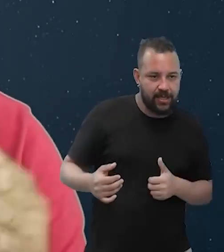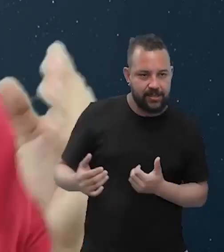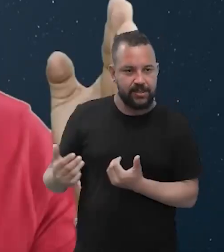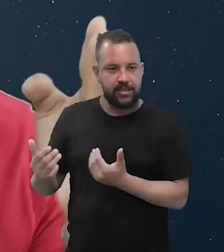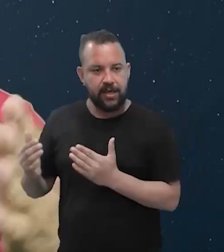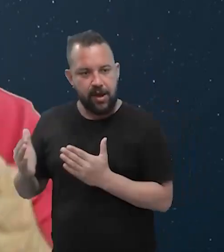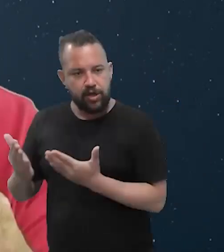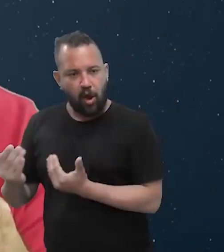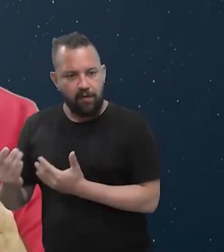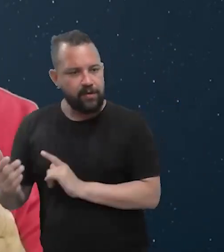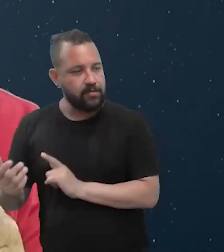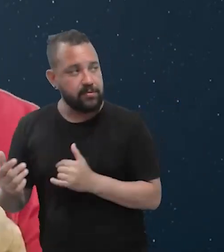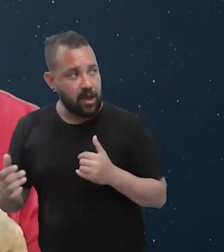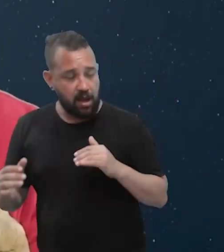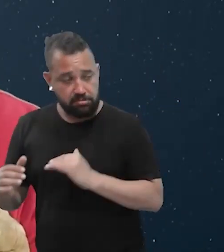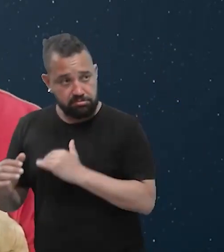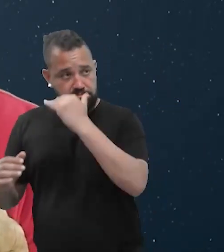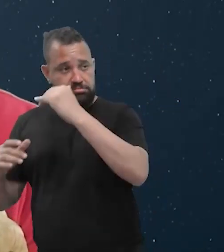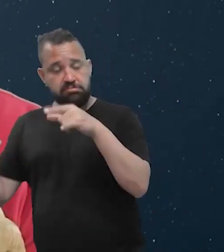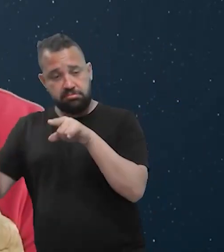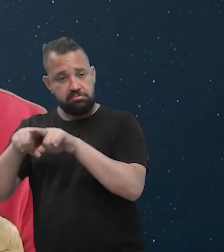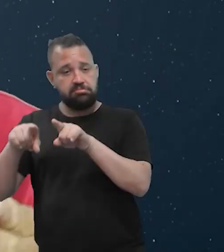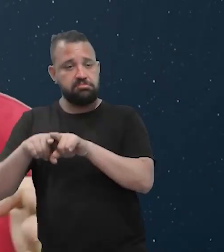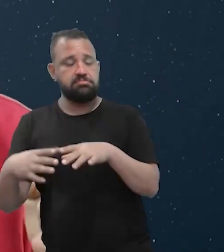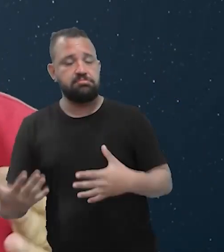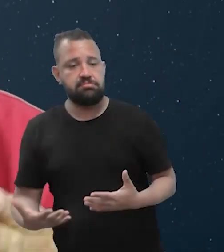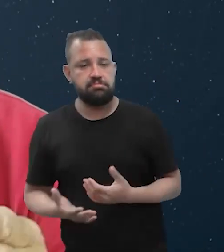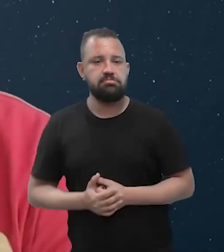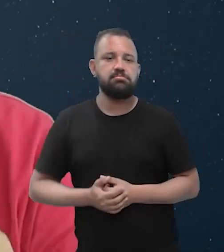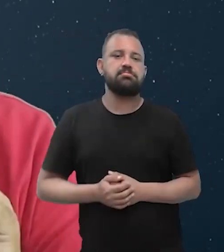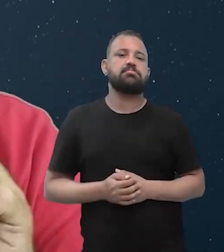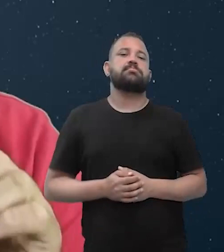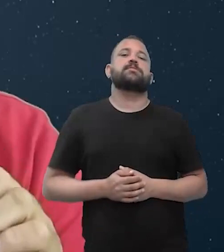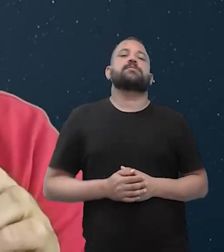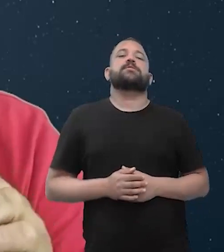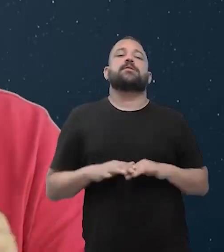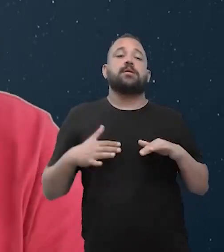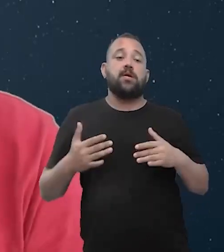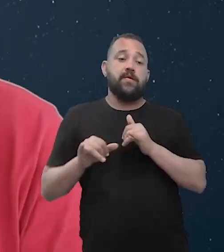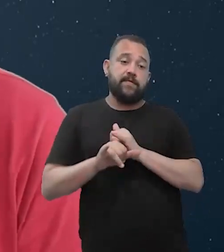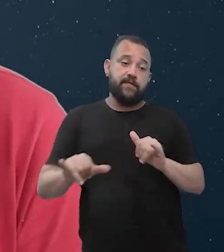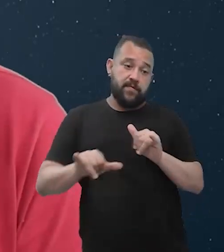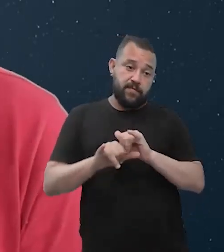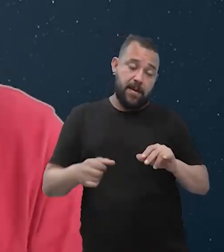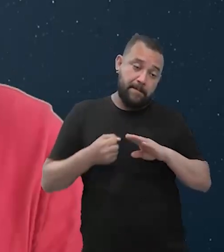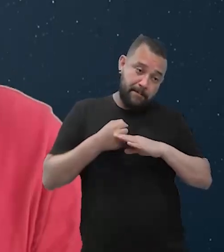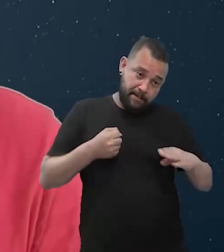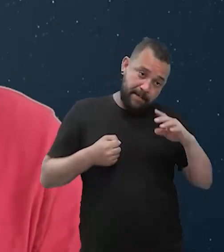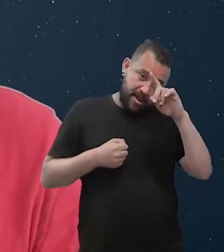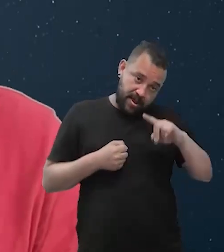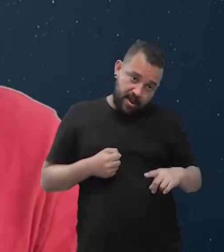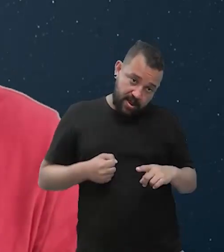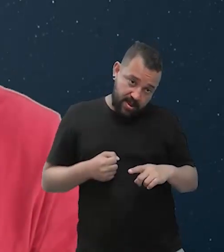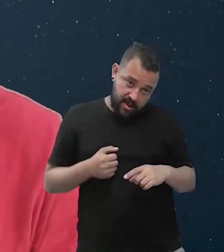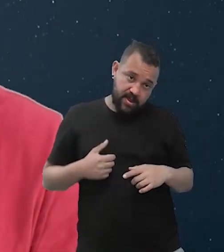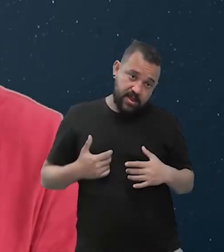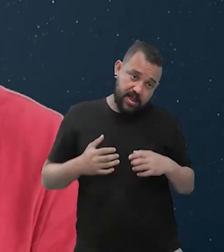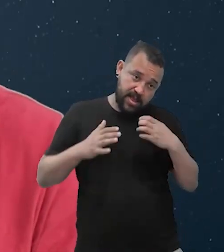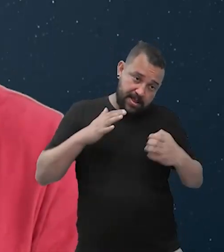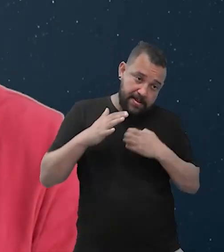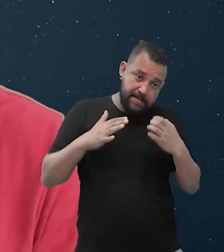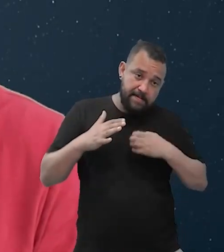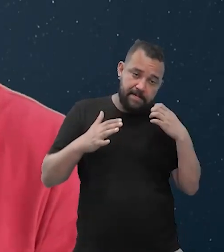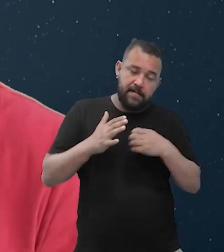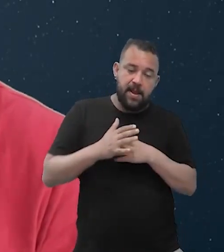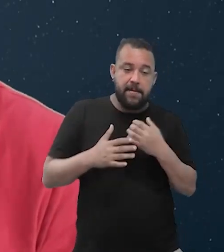teu produto tem foco nessa média de idade. Então essas informações de média trazem para as empresas um